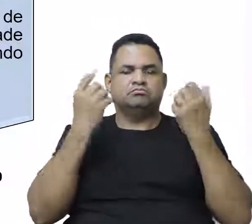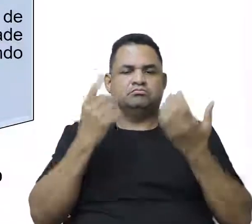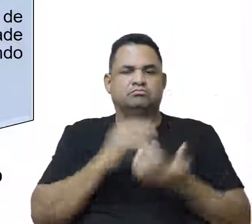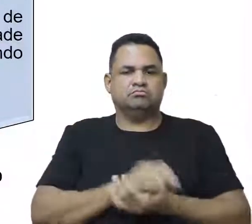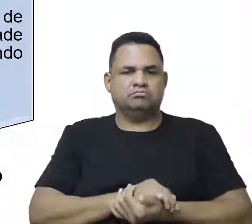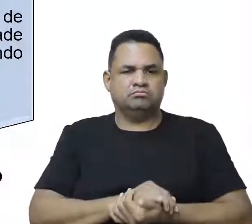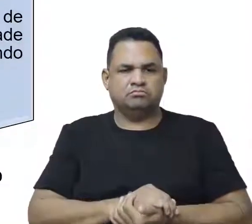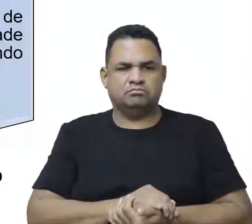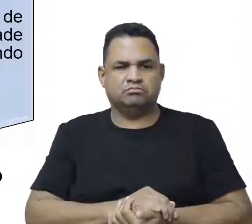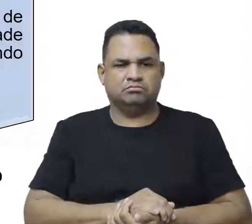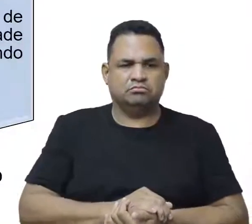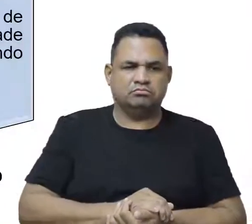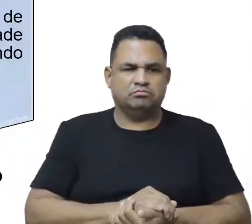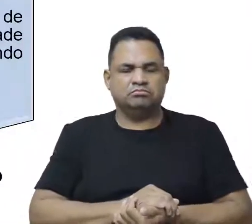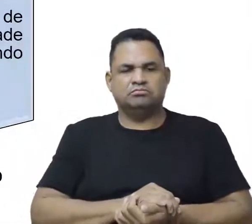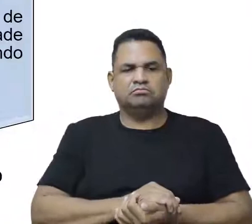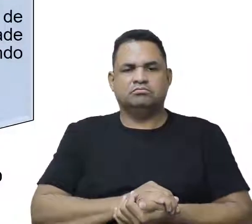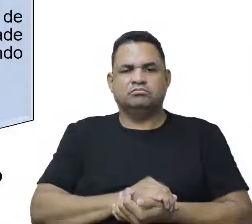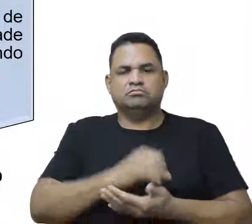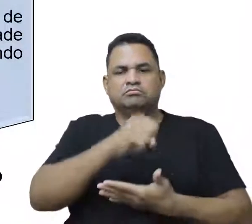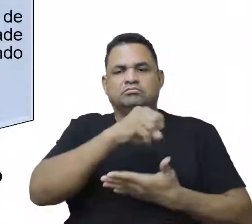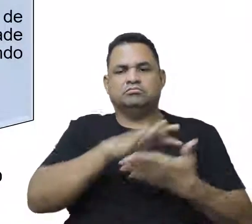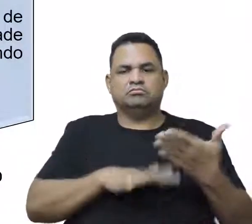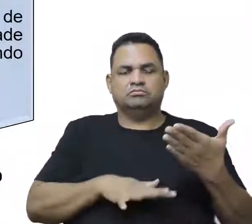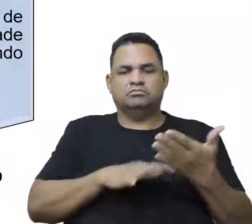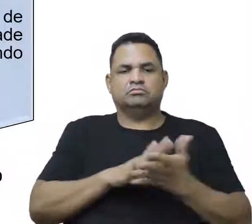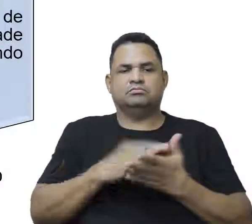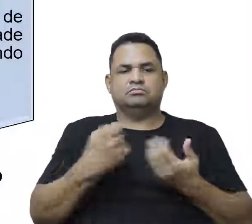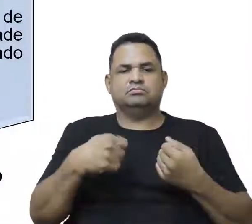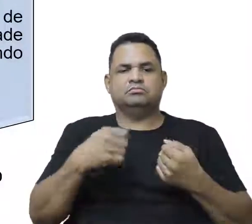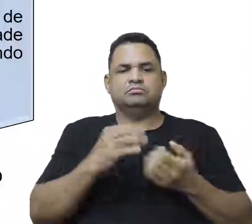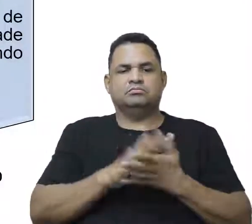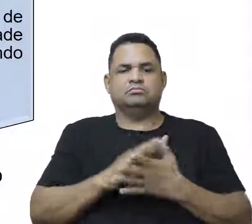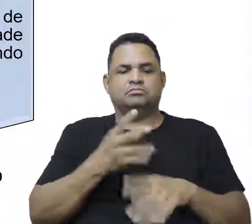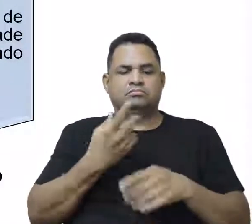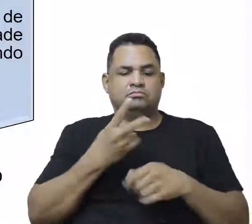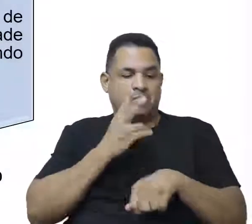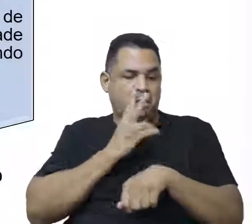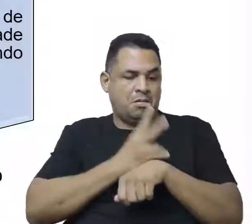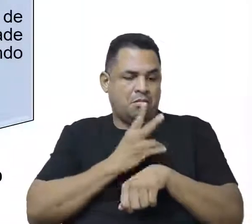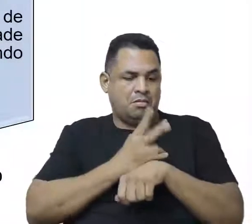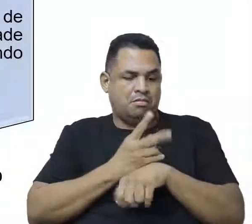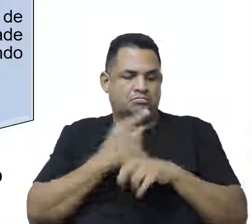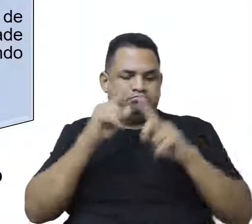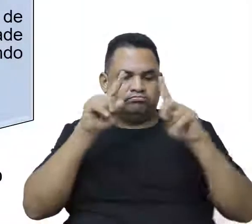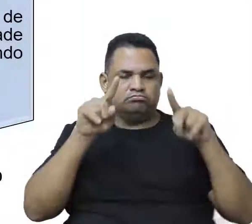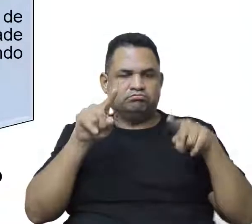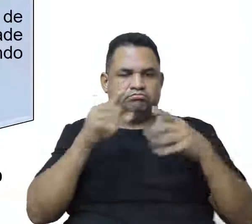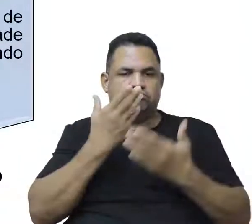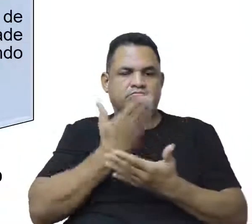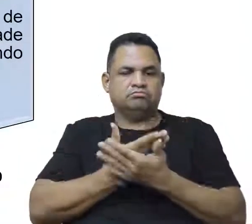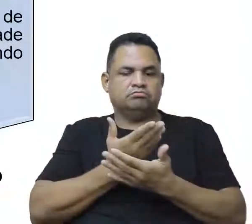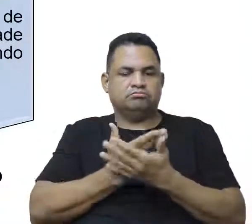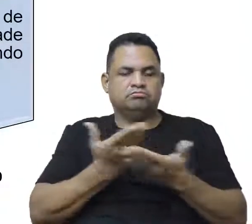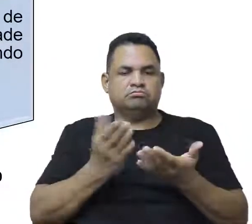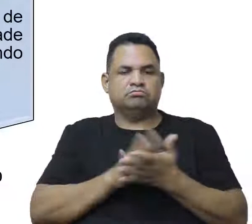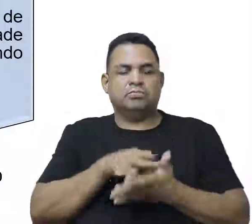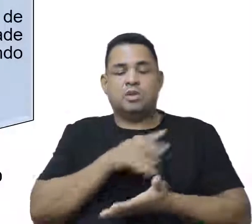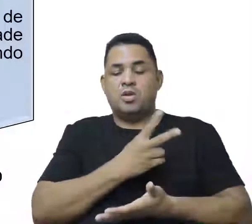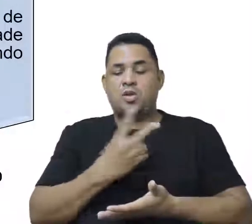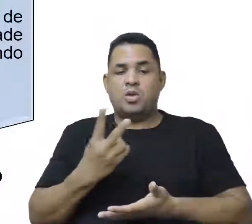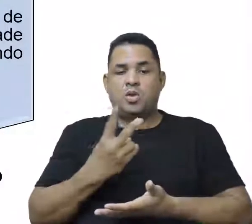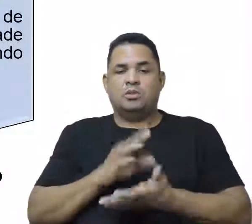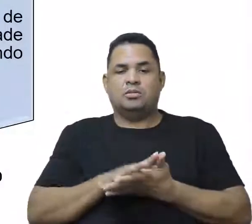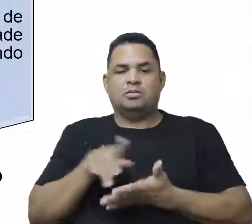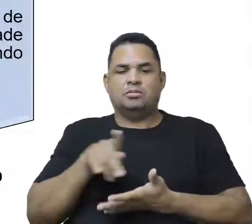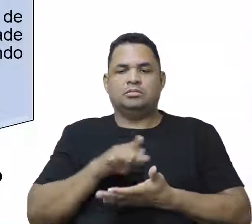educação física. Então, são questões que exigem que você tenha assistido às aulas da Prof. Iris e da Prof. Elisângela, que